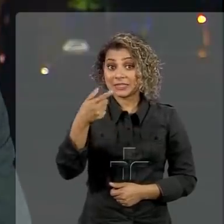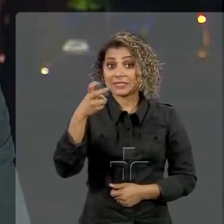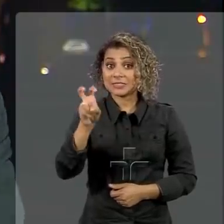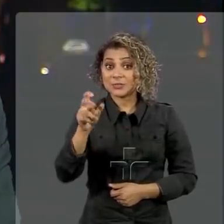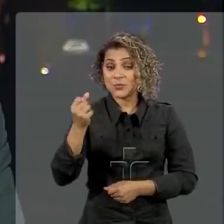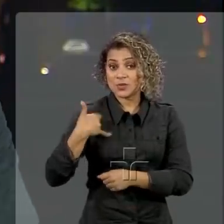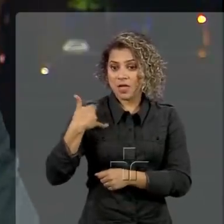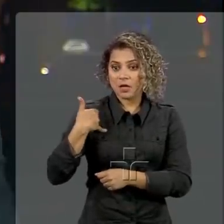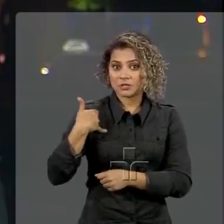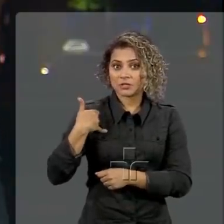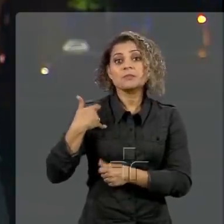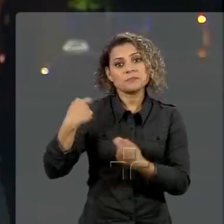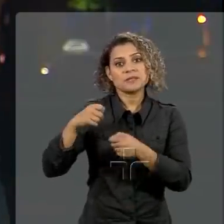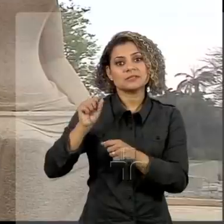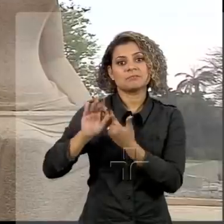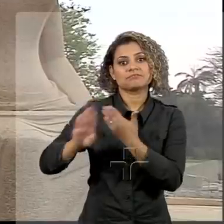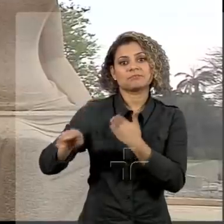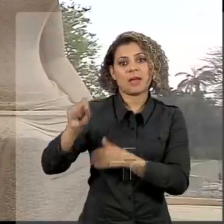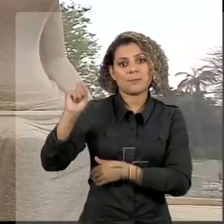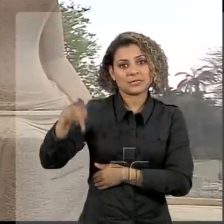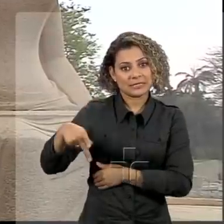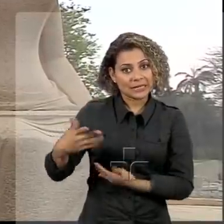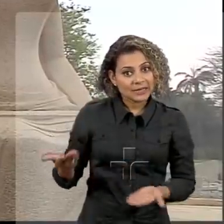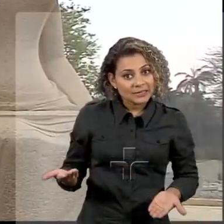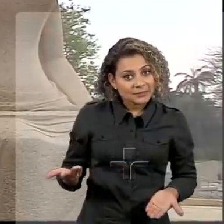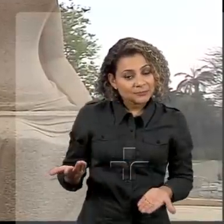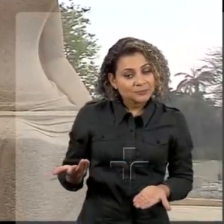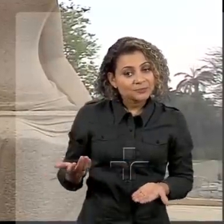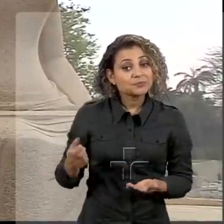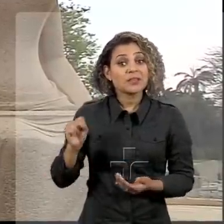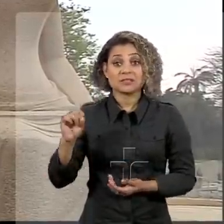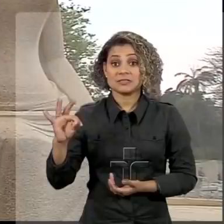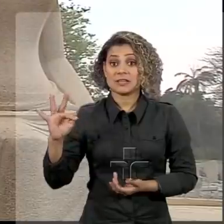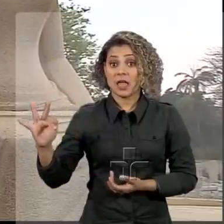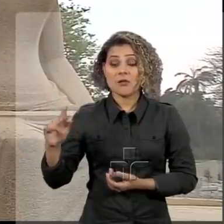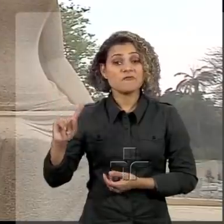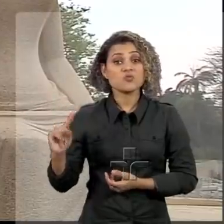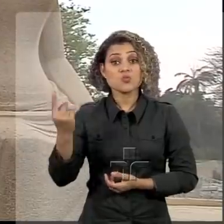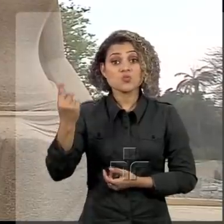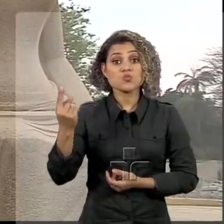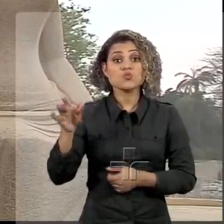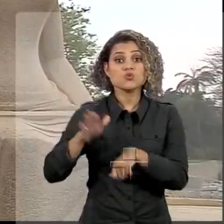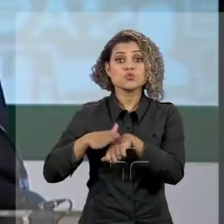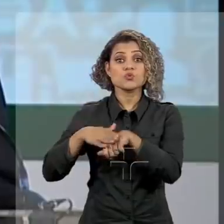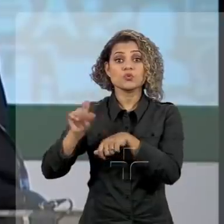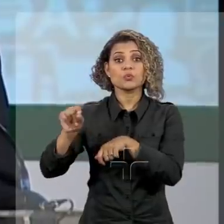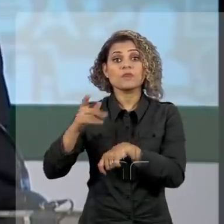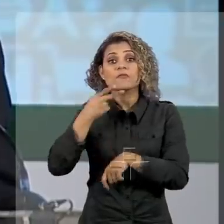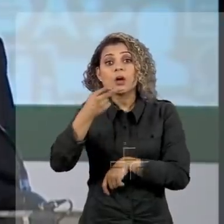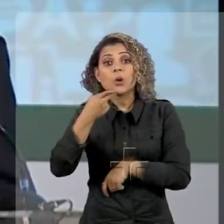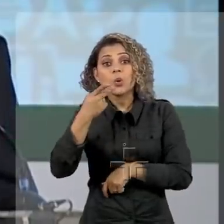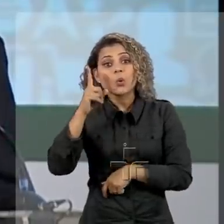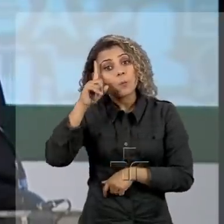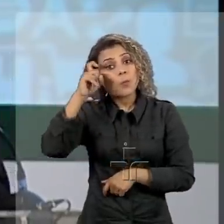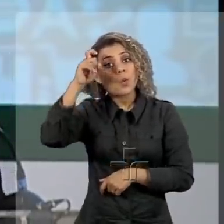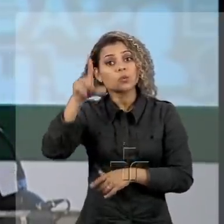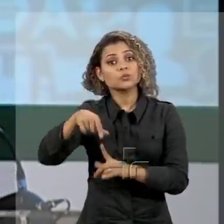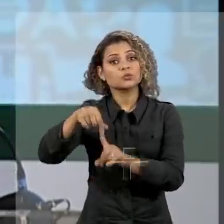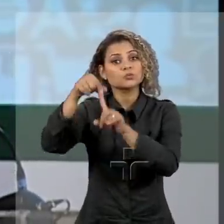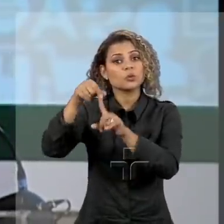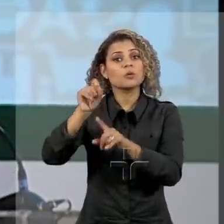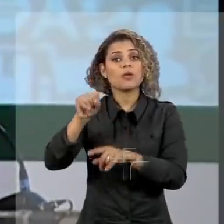vai precisar deixar a corte. O único ministro da corte que comentou a escolha de Moro foi o vice-presidente